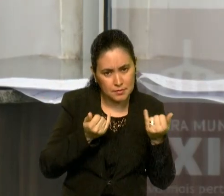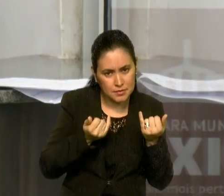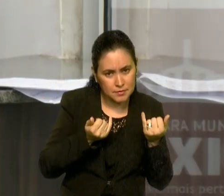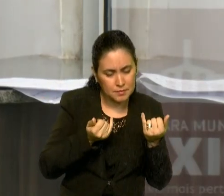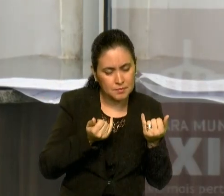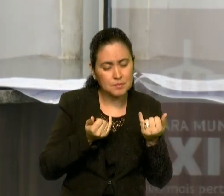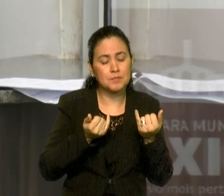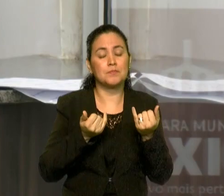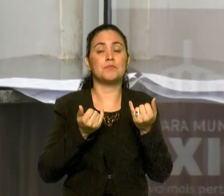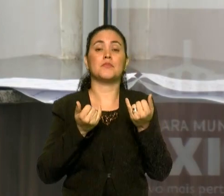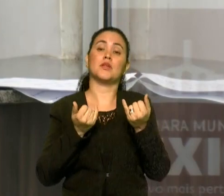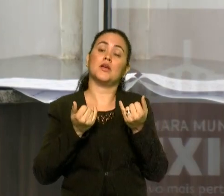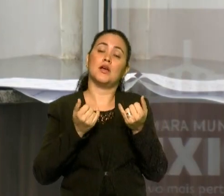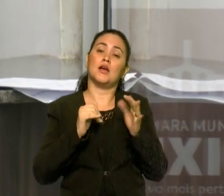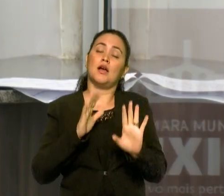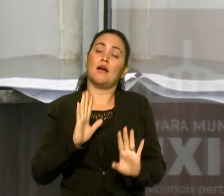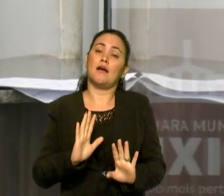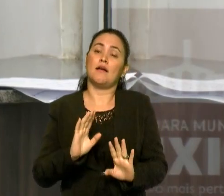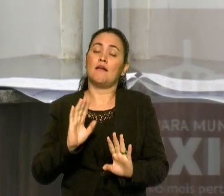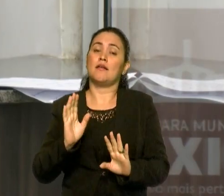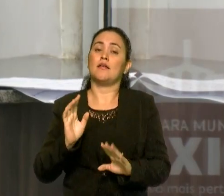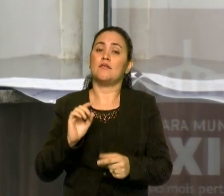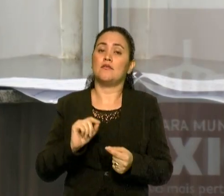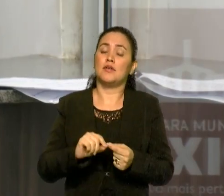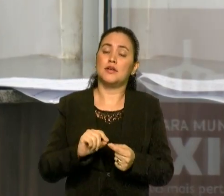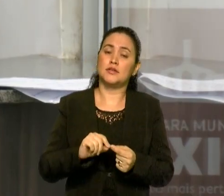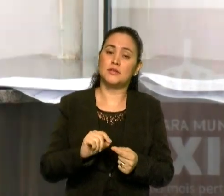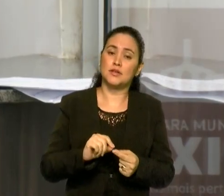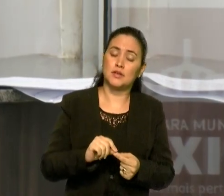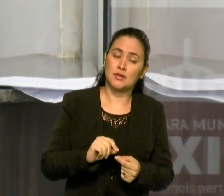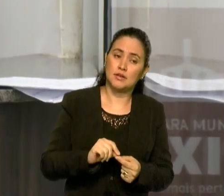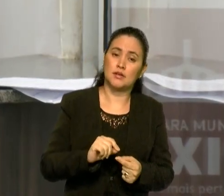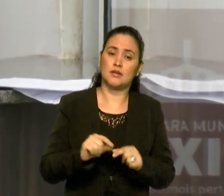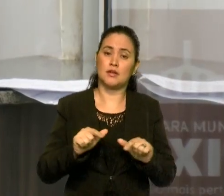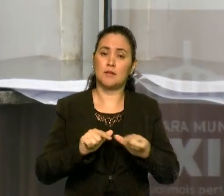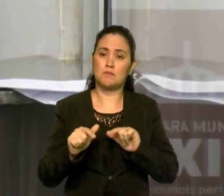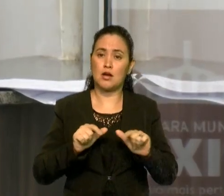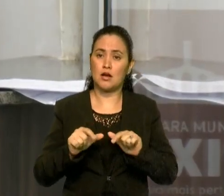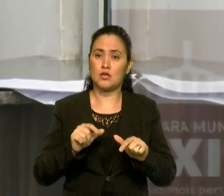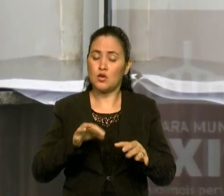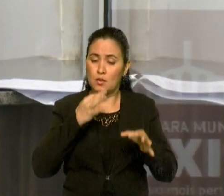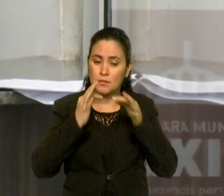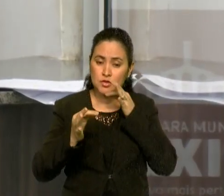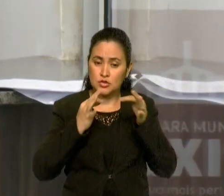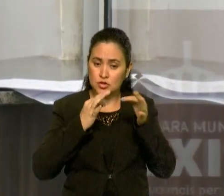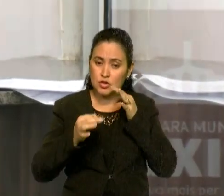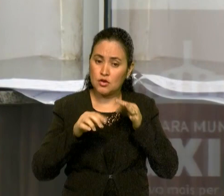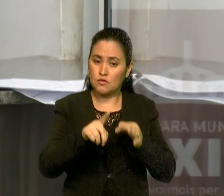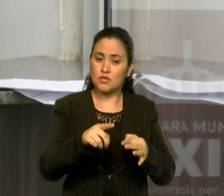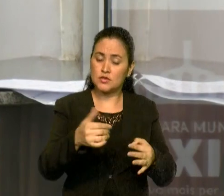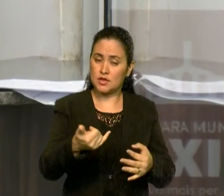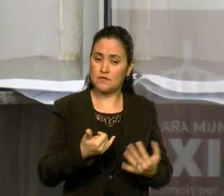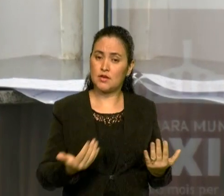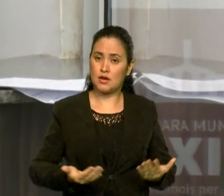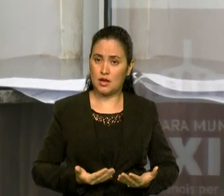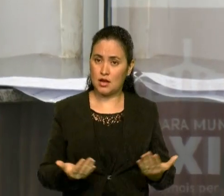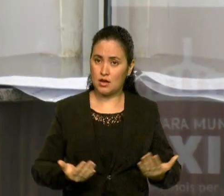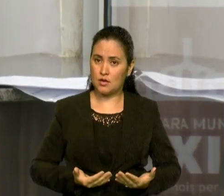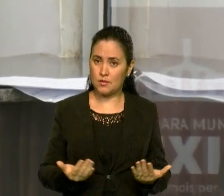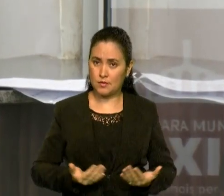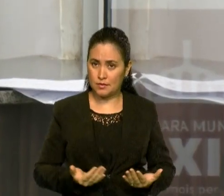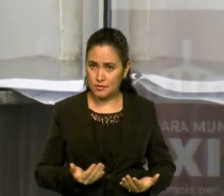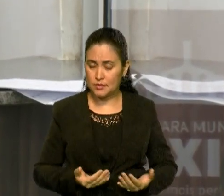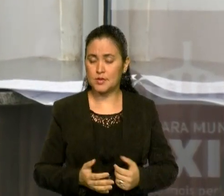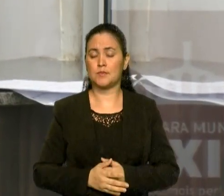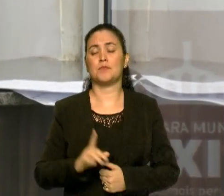resolver e até mesmo receber críticas a qual você está fazendo aqui. E é isso aí que